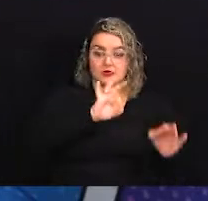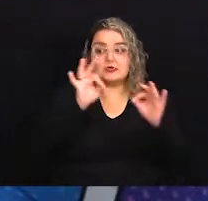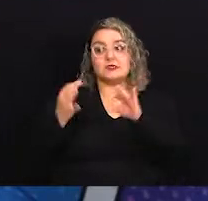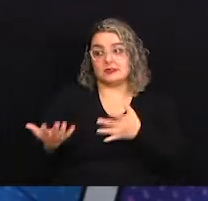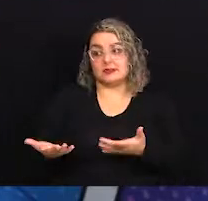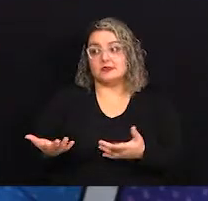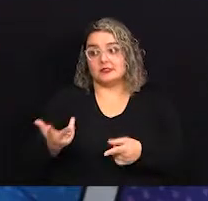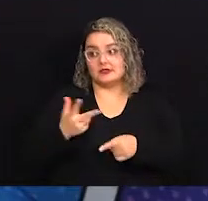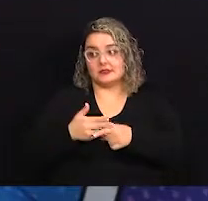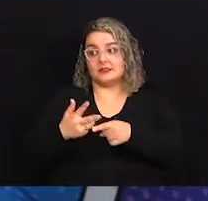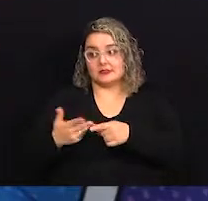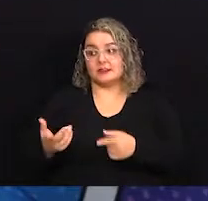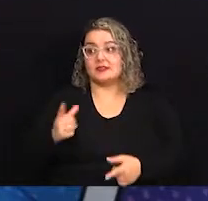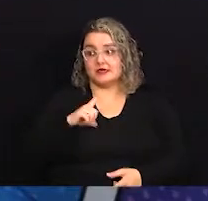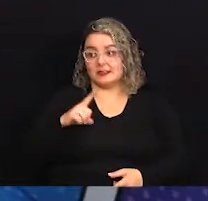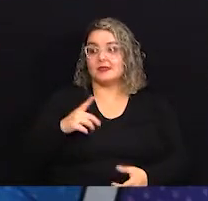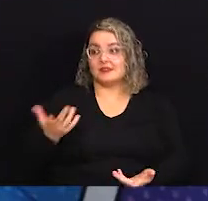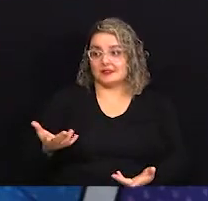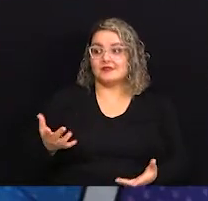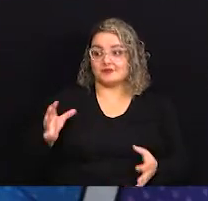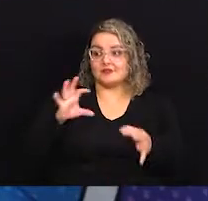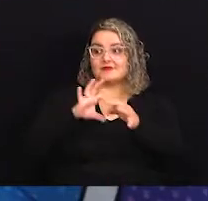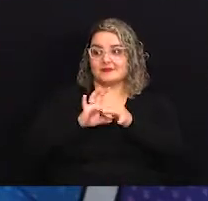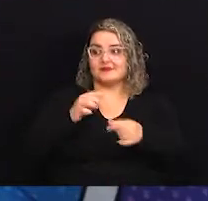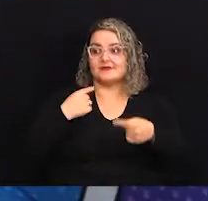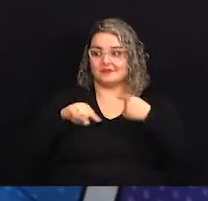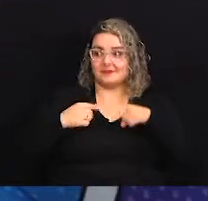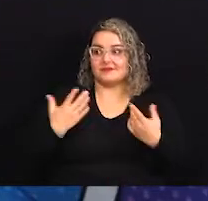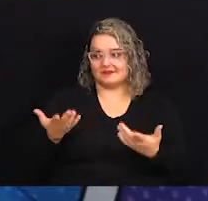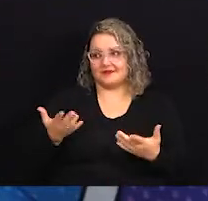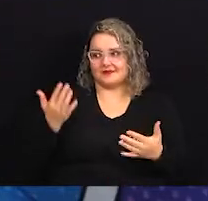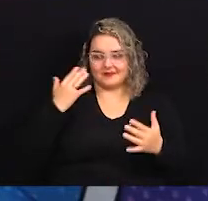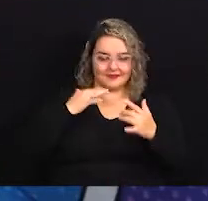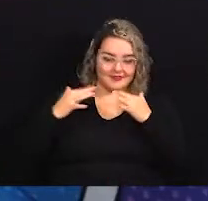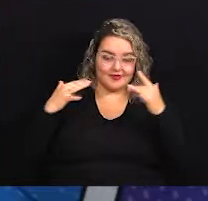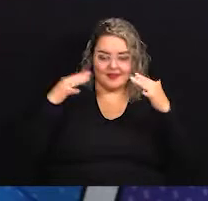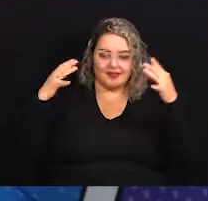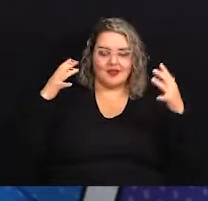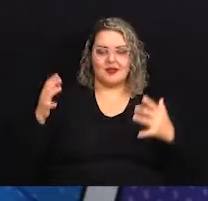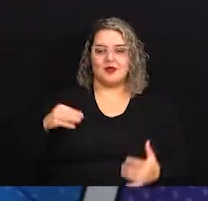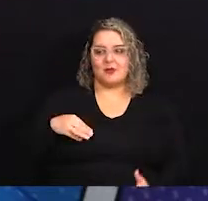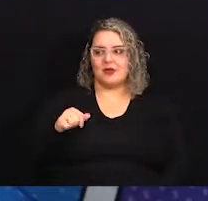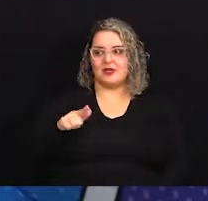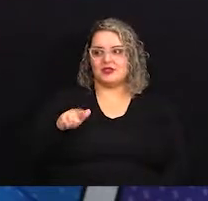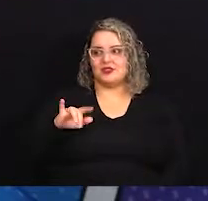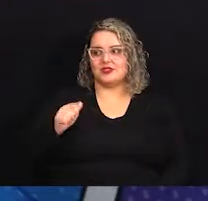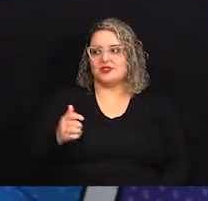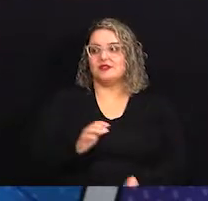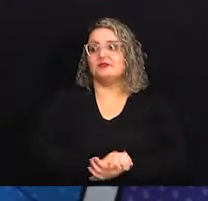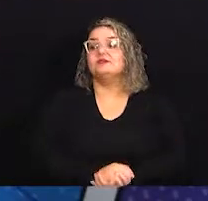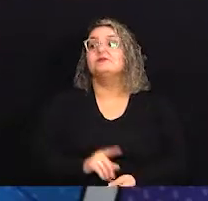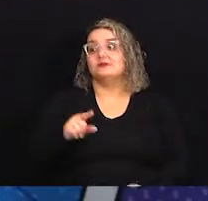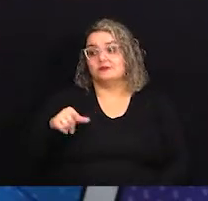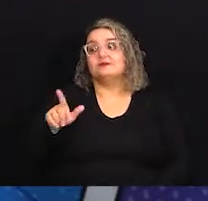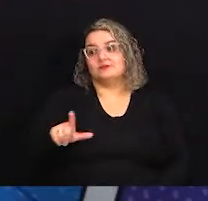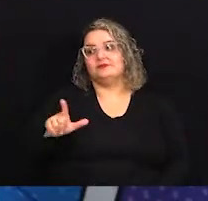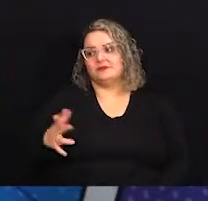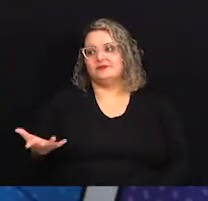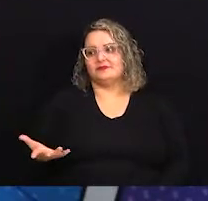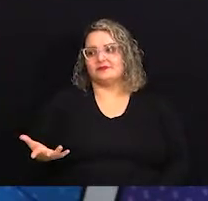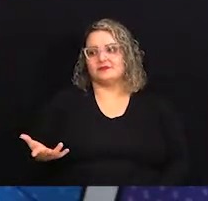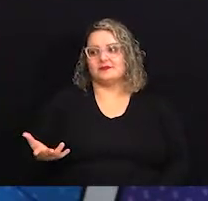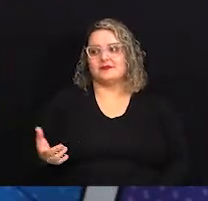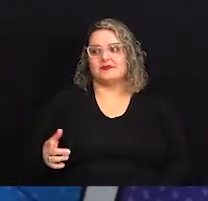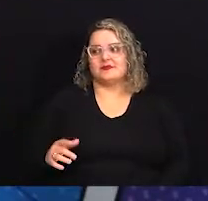você assistiu, acompanhou, né? Tem também essa ligação com a música, né? E a magia deles. Claro,